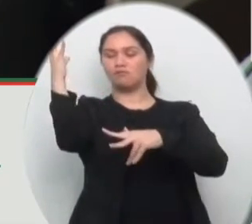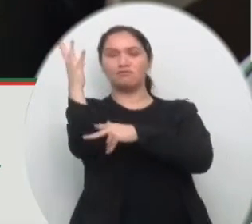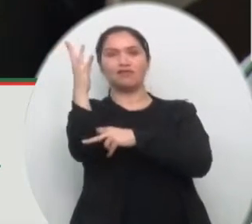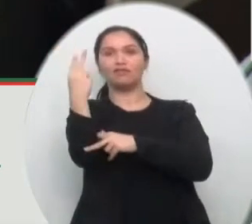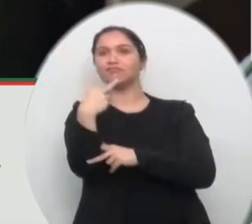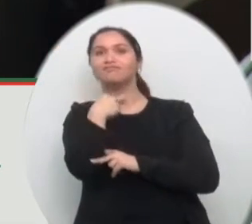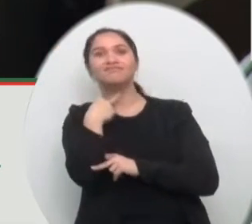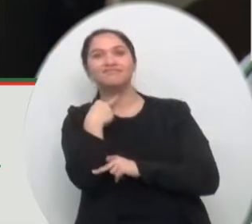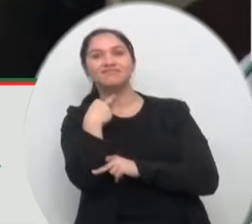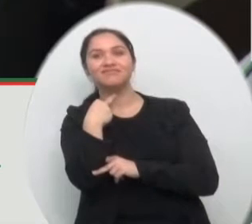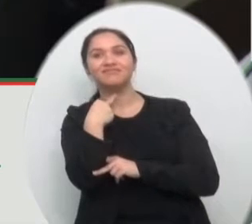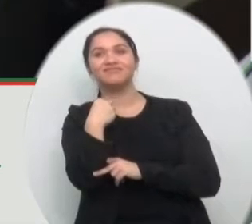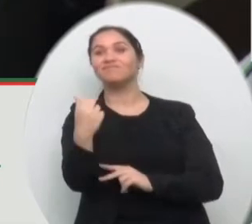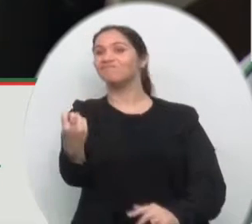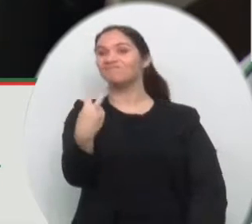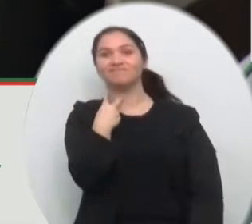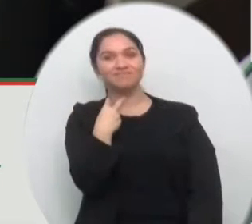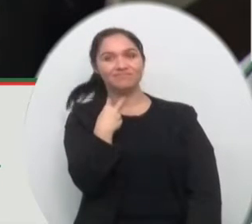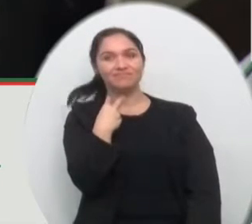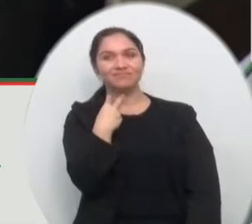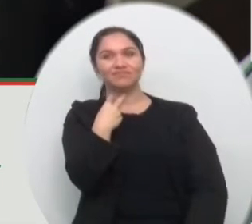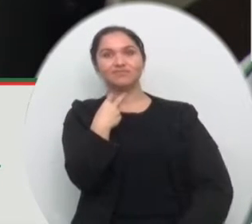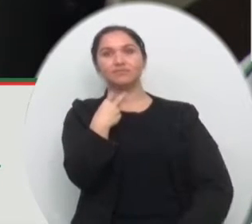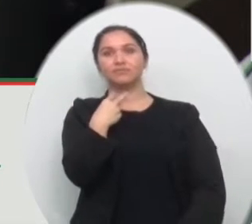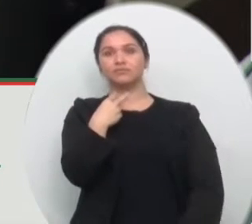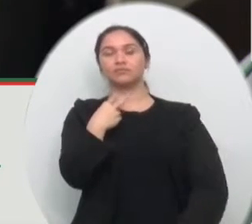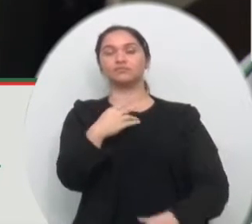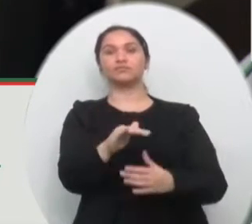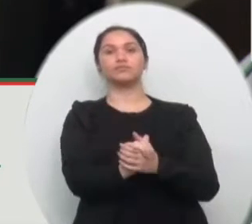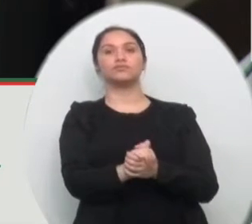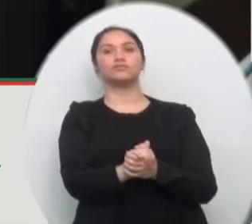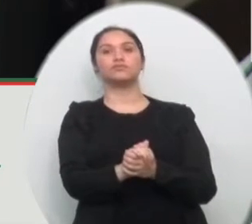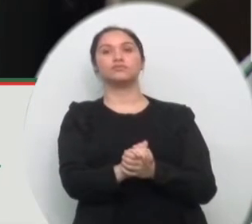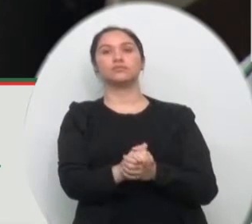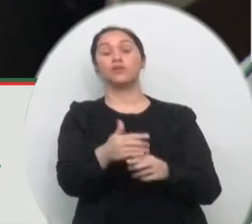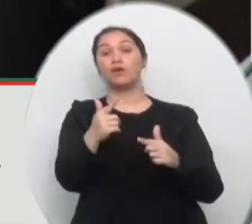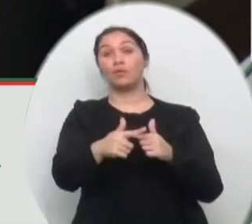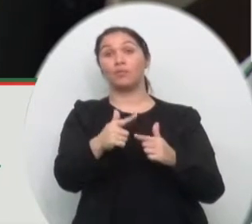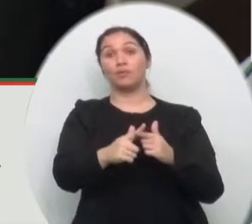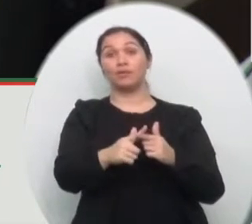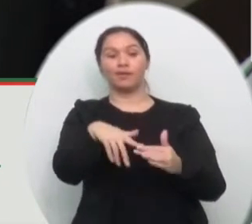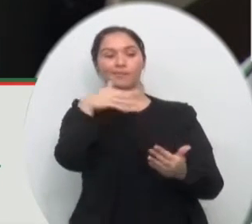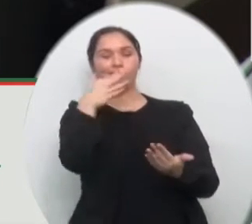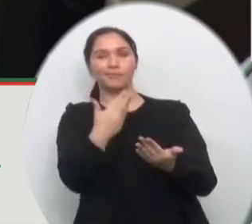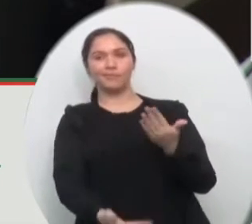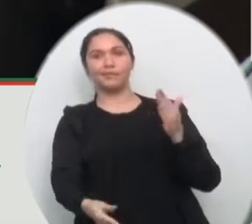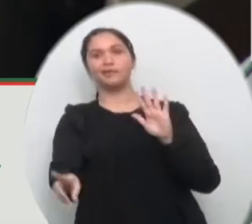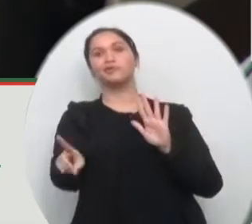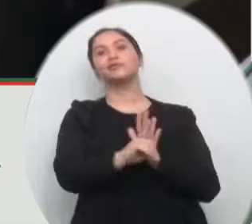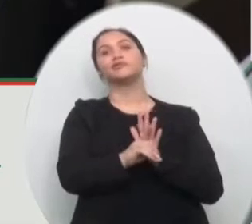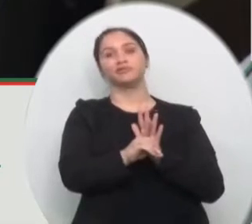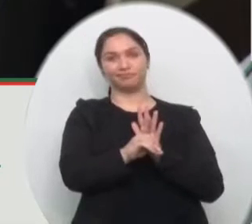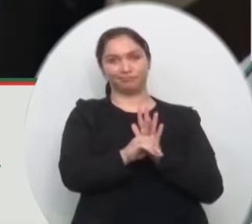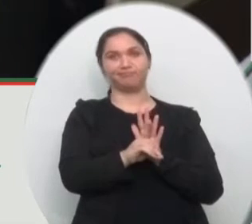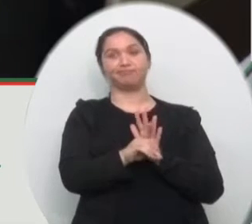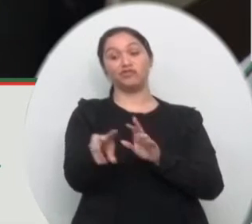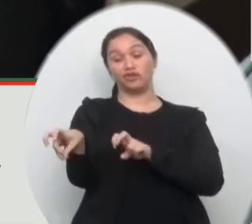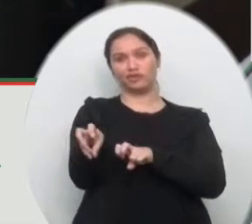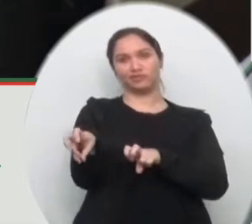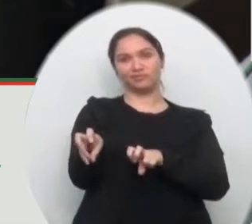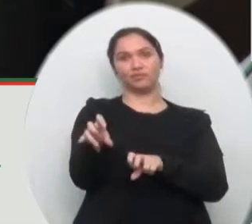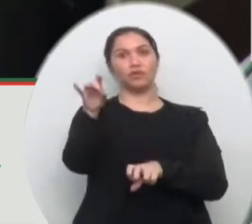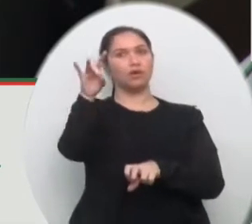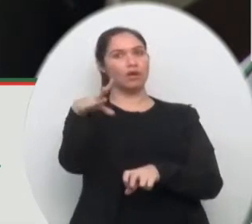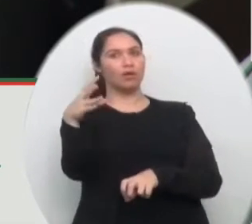ter as suas implicações. Não vai mais poder ter um financiamento, não vai poder ter mais nada. Certo? Simplesmente por cortar